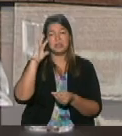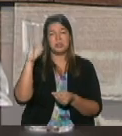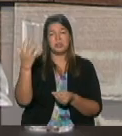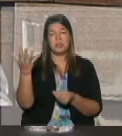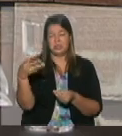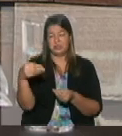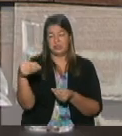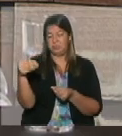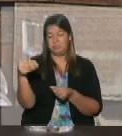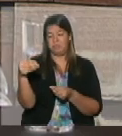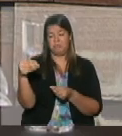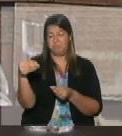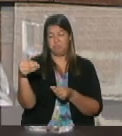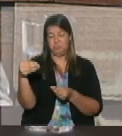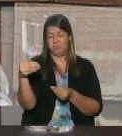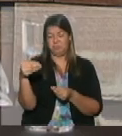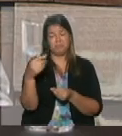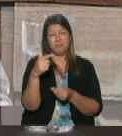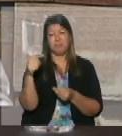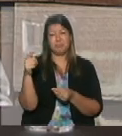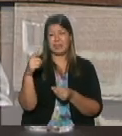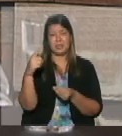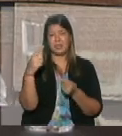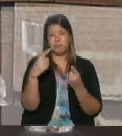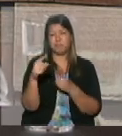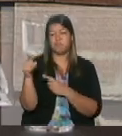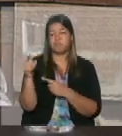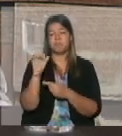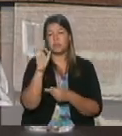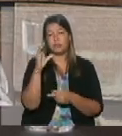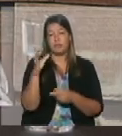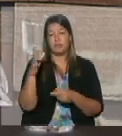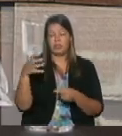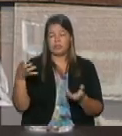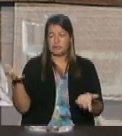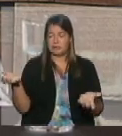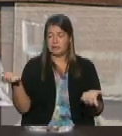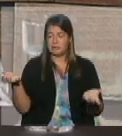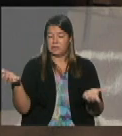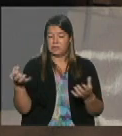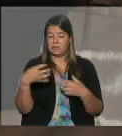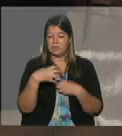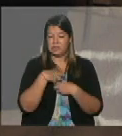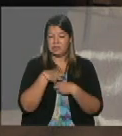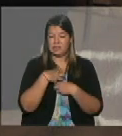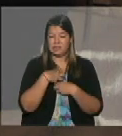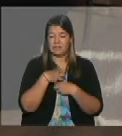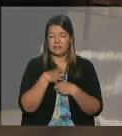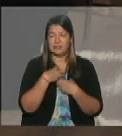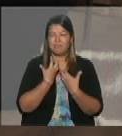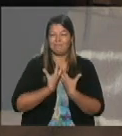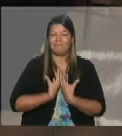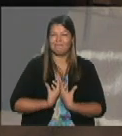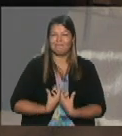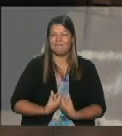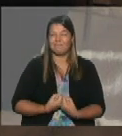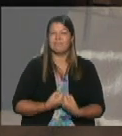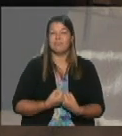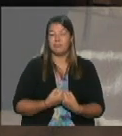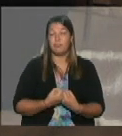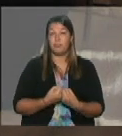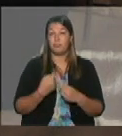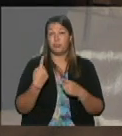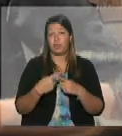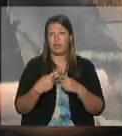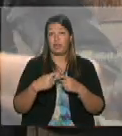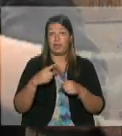só critica todo mundo, mas não dá saída. Eu fiquei arrasado. O prazo para entrega